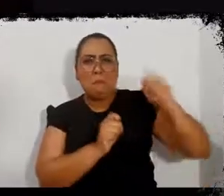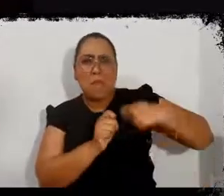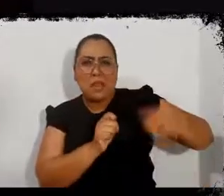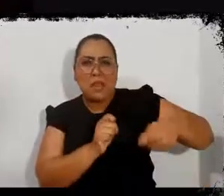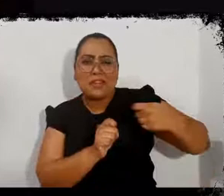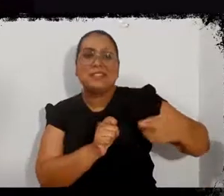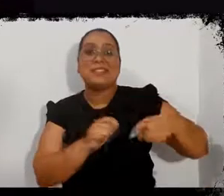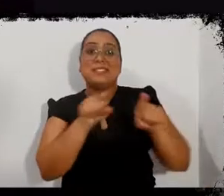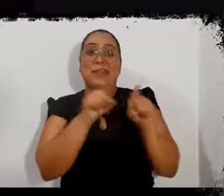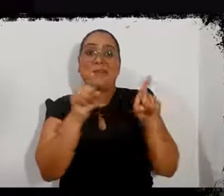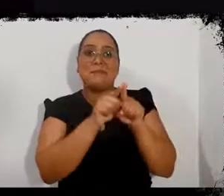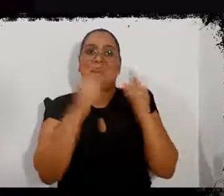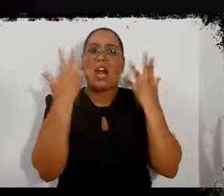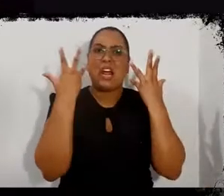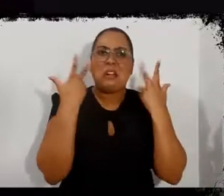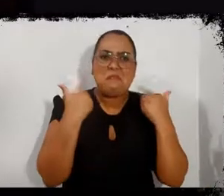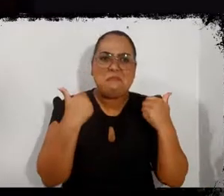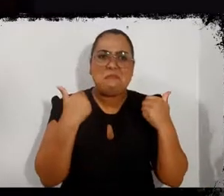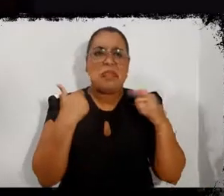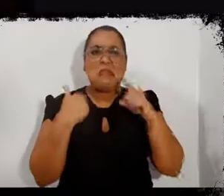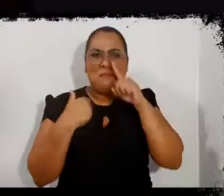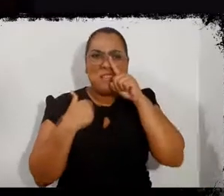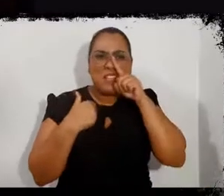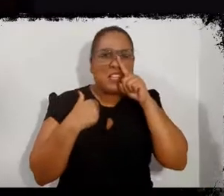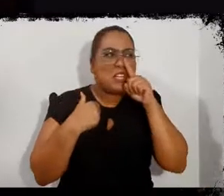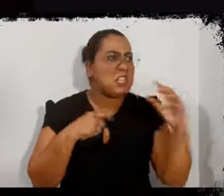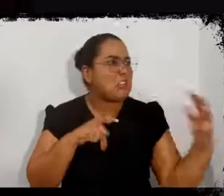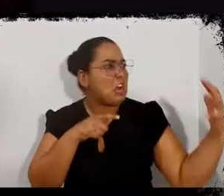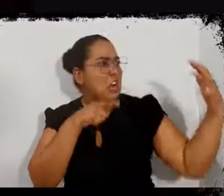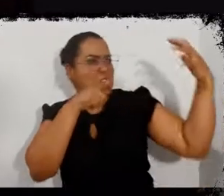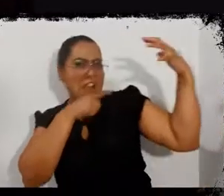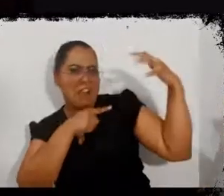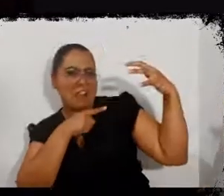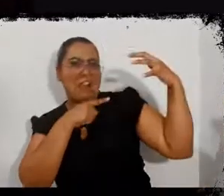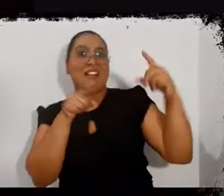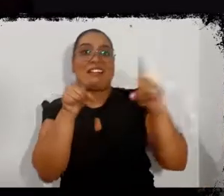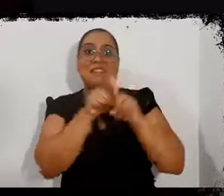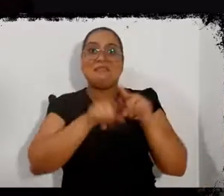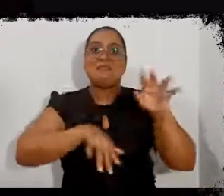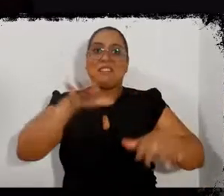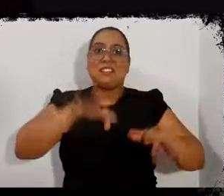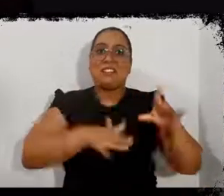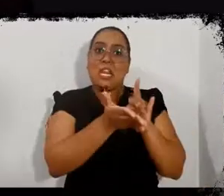contra inimigos ou contra as forças da natureza.